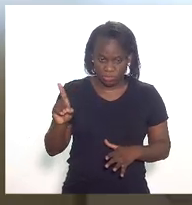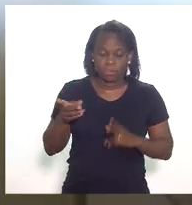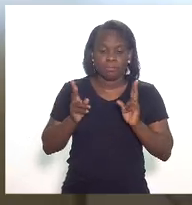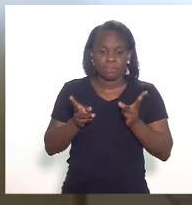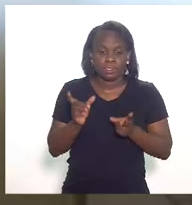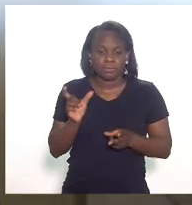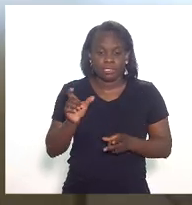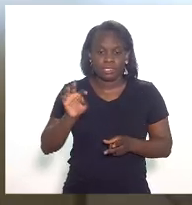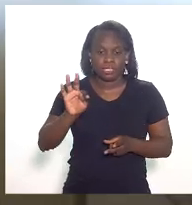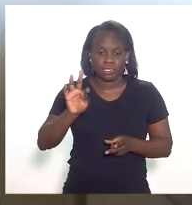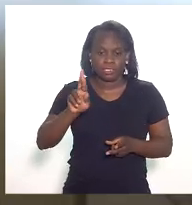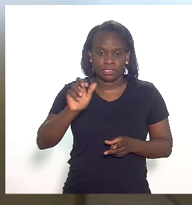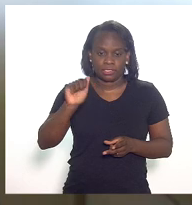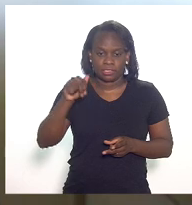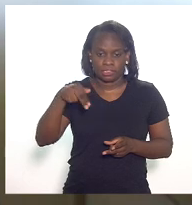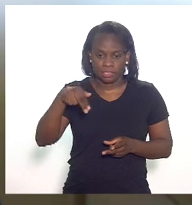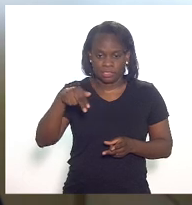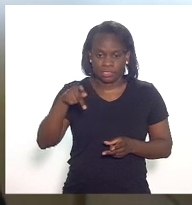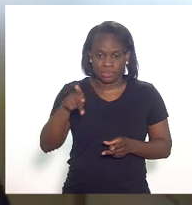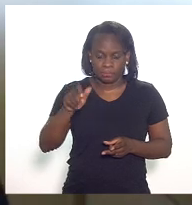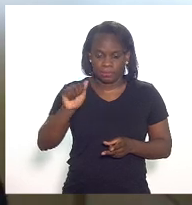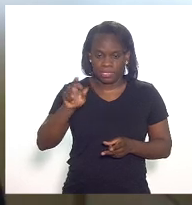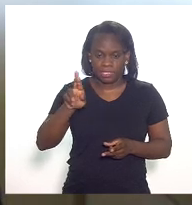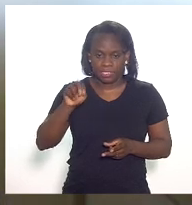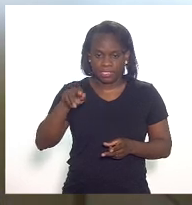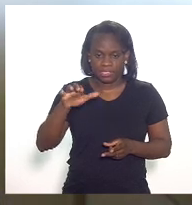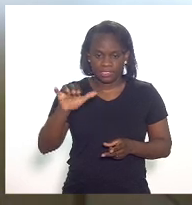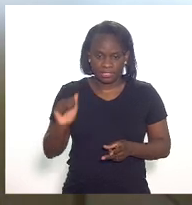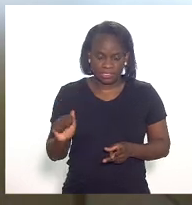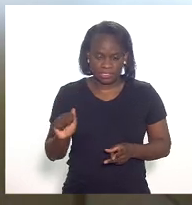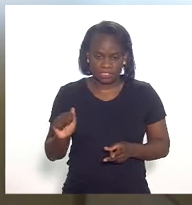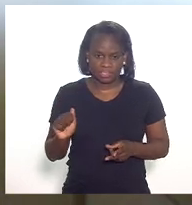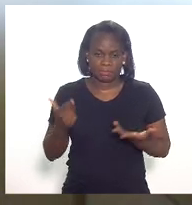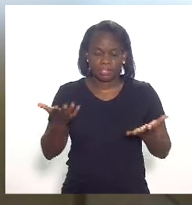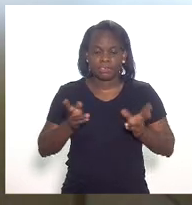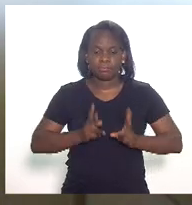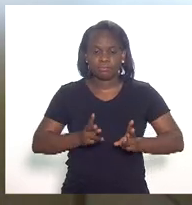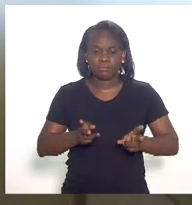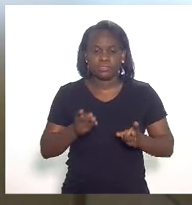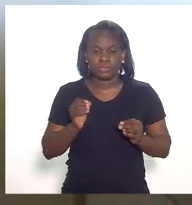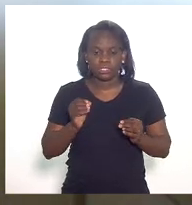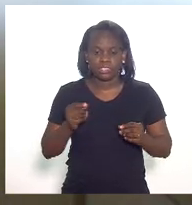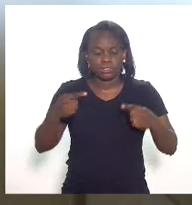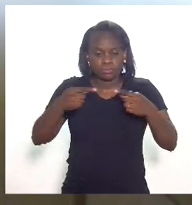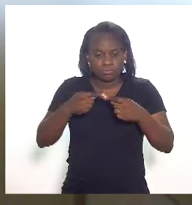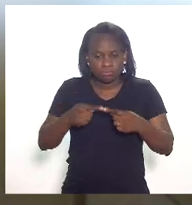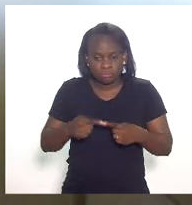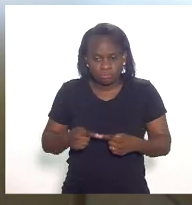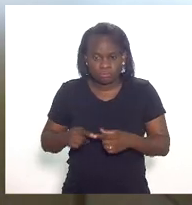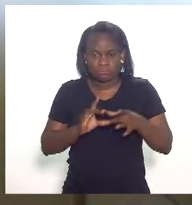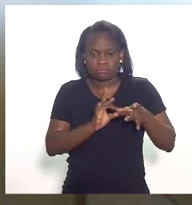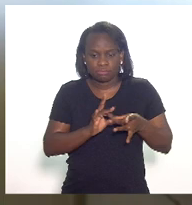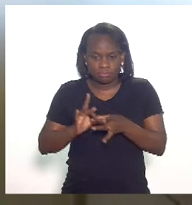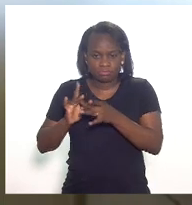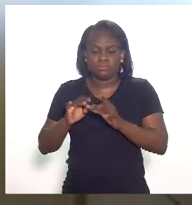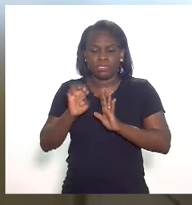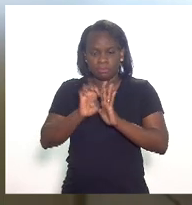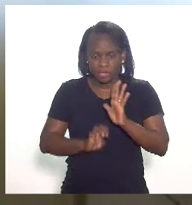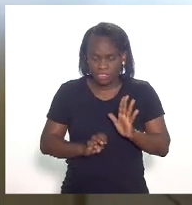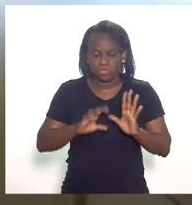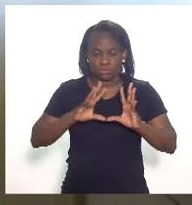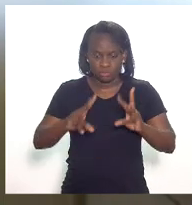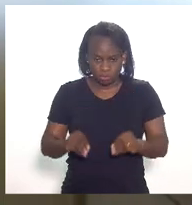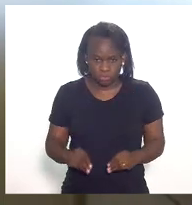a palavra transparência para manter a coerência das emendas